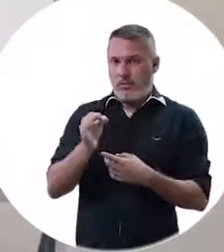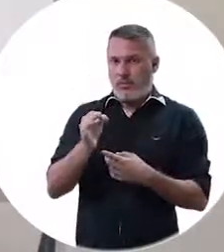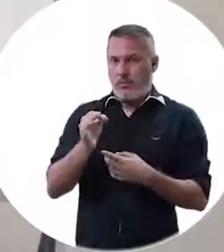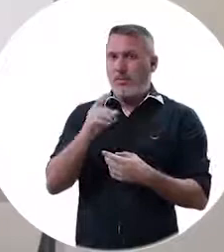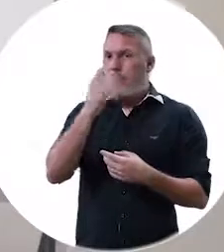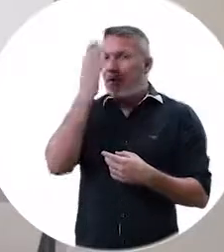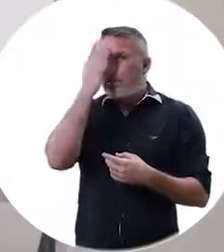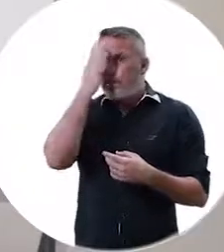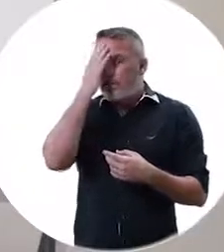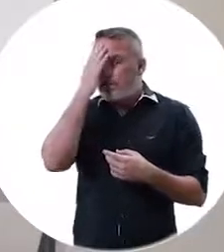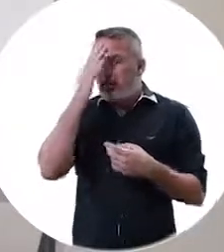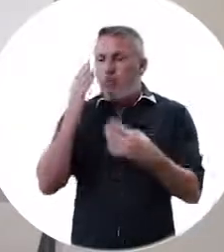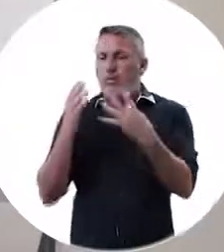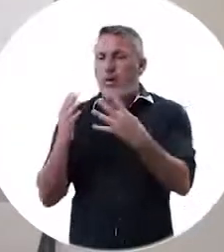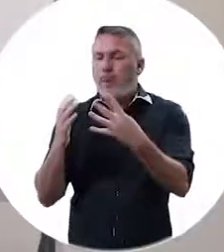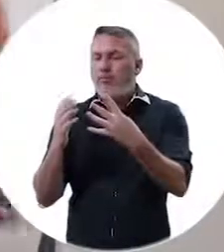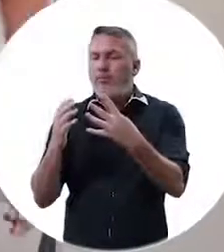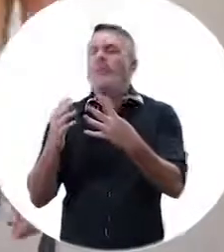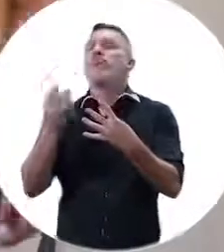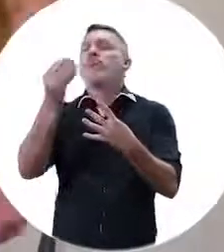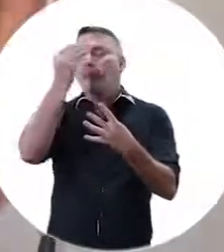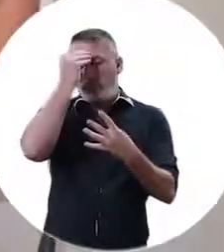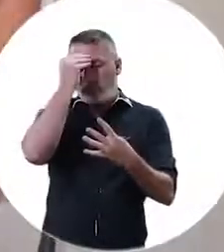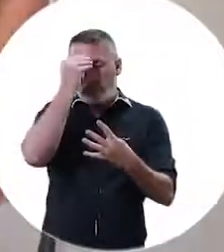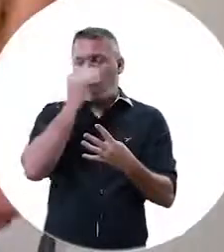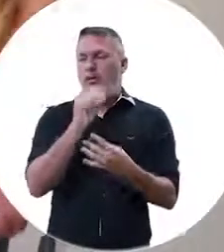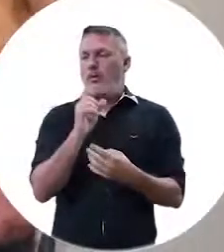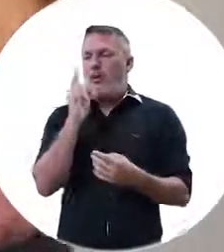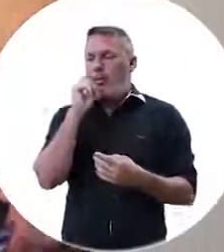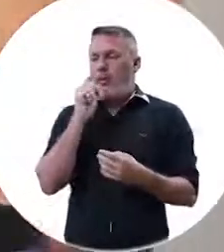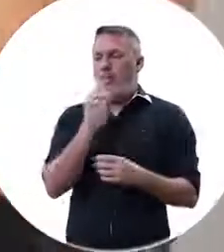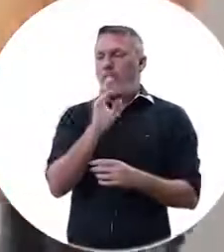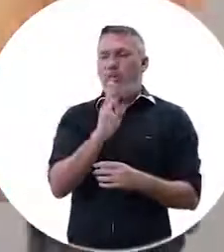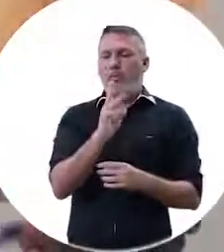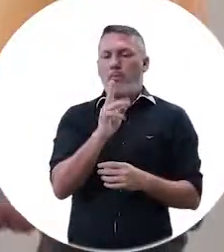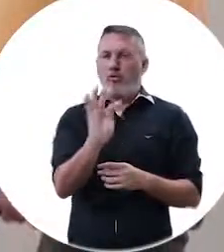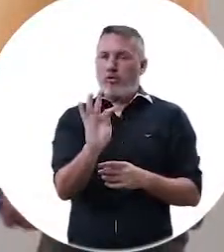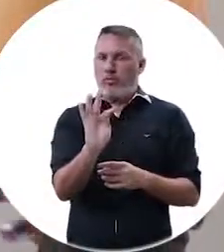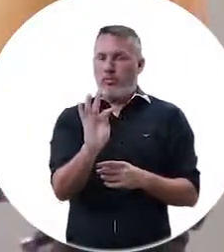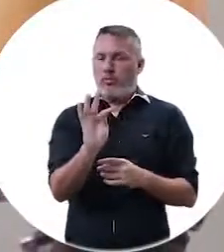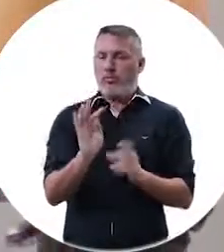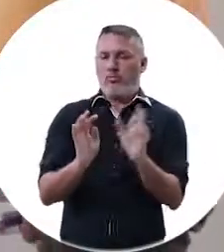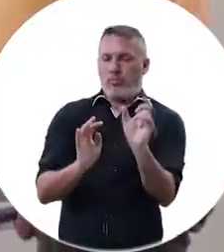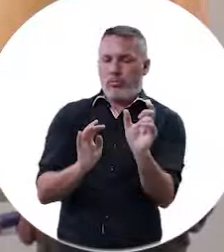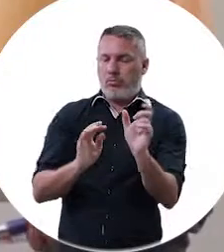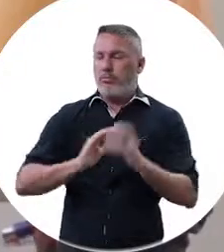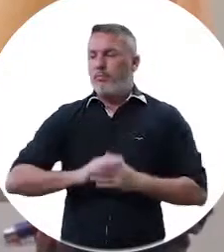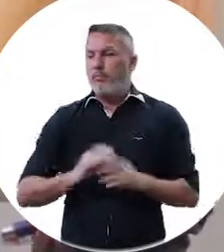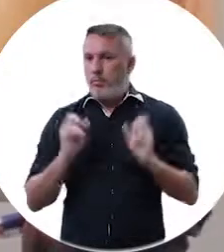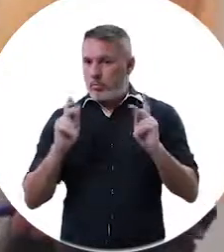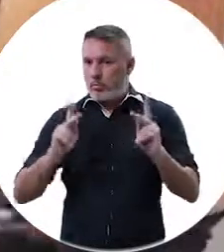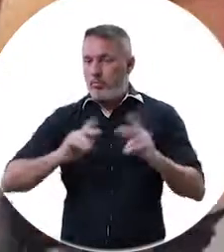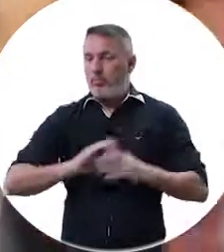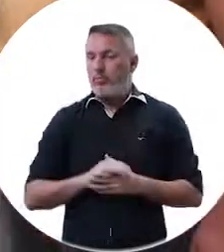tem? Prefixo de 4 carbonos, pessoal. But, então vem aqui, ó. But.